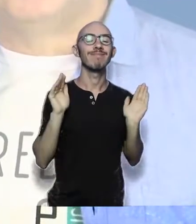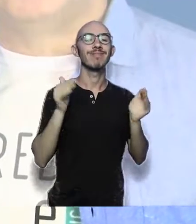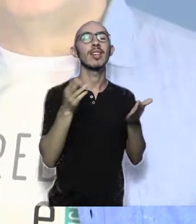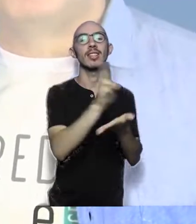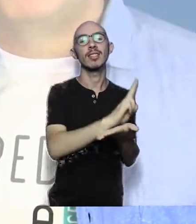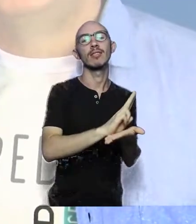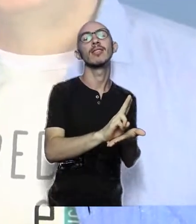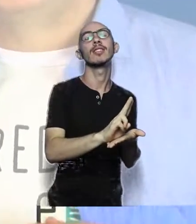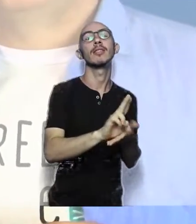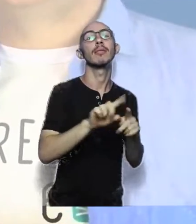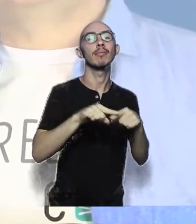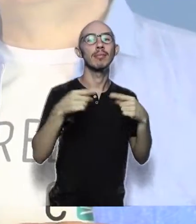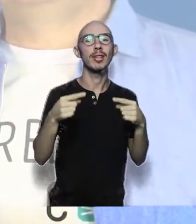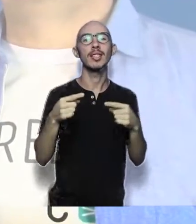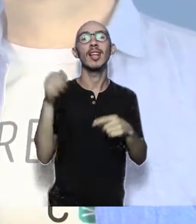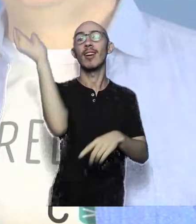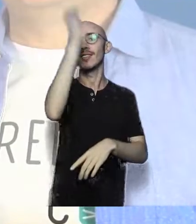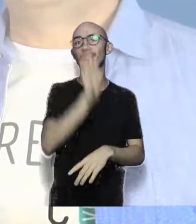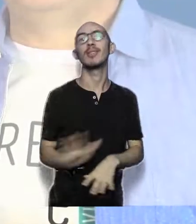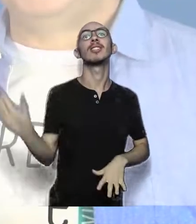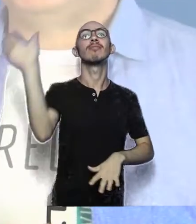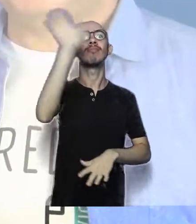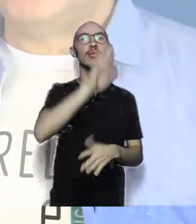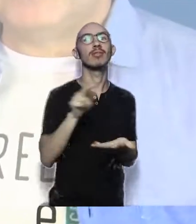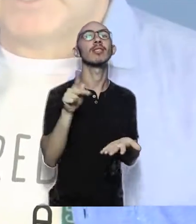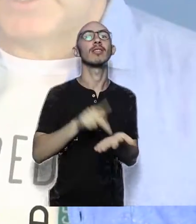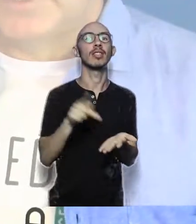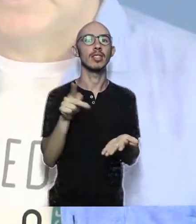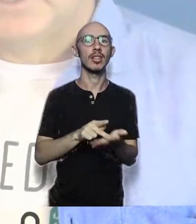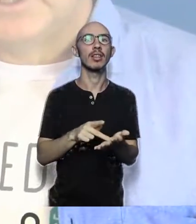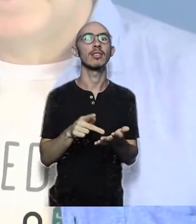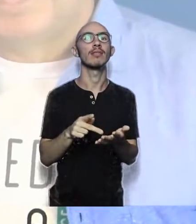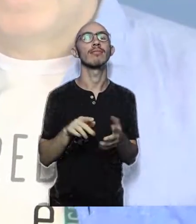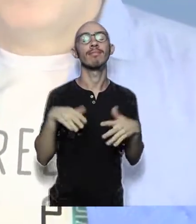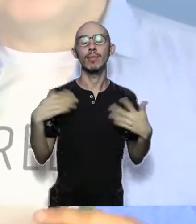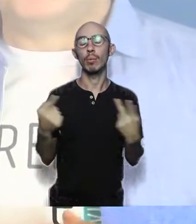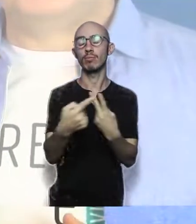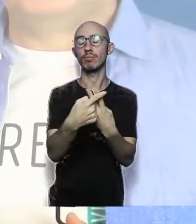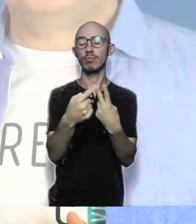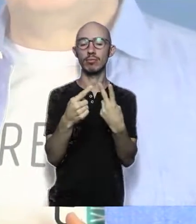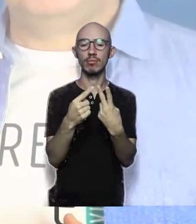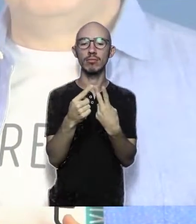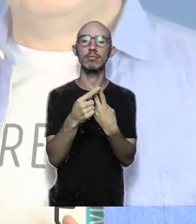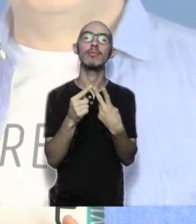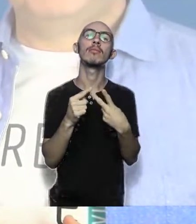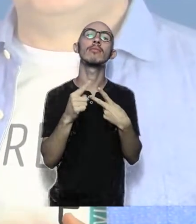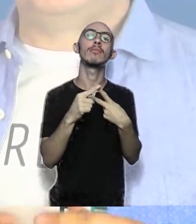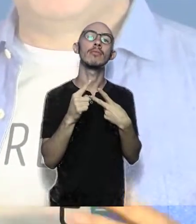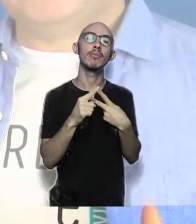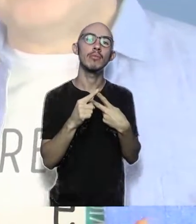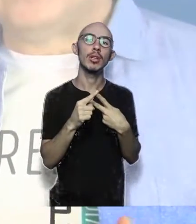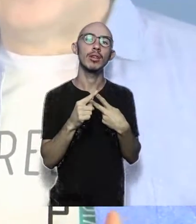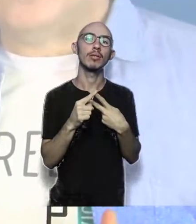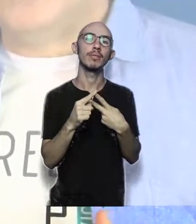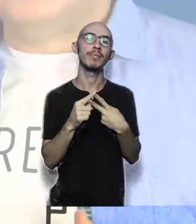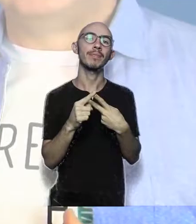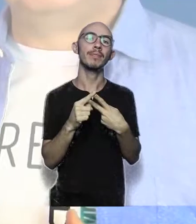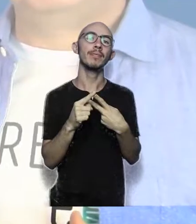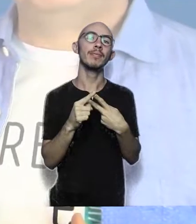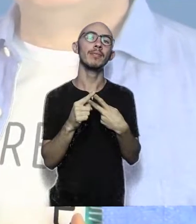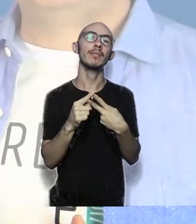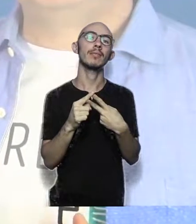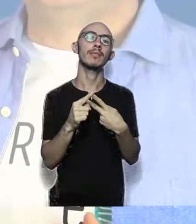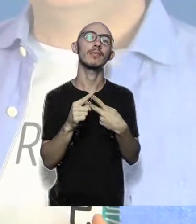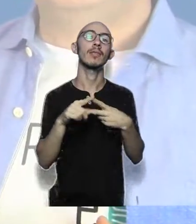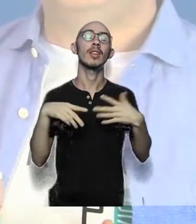país como um todo. Então, eu acho que há dois aspectos que merecem ser destacados aí. O primeiro é um aspecto prático.